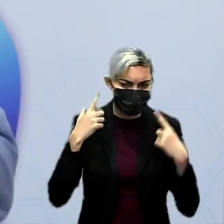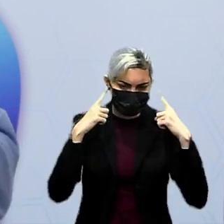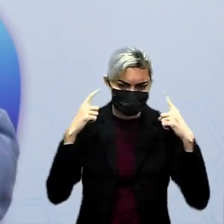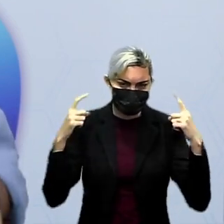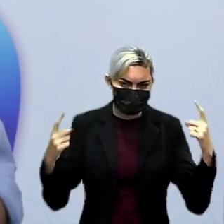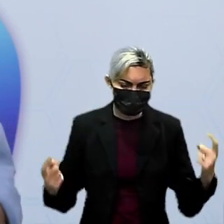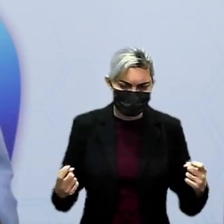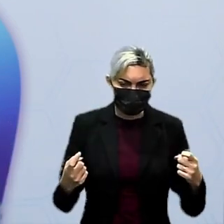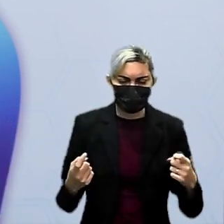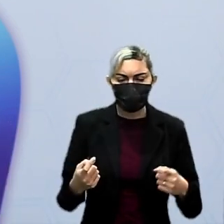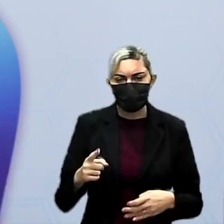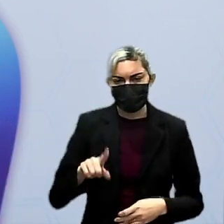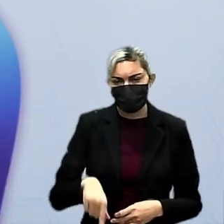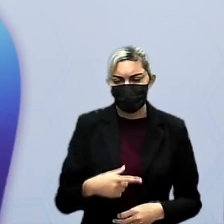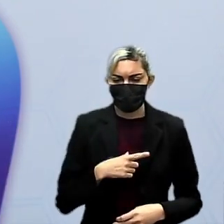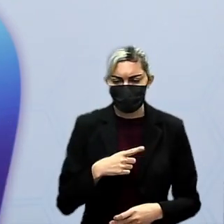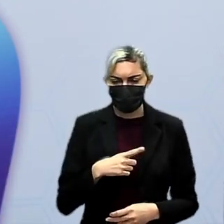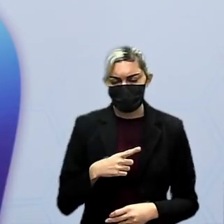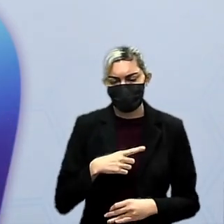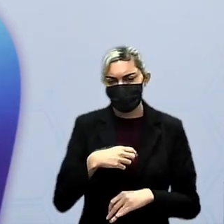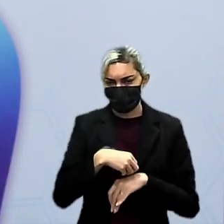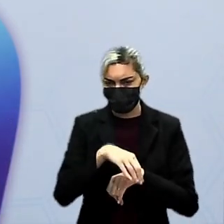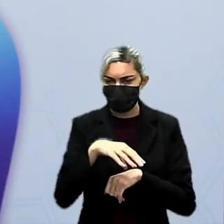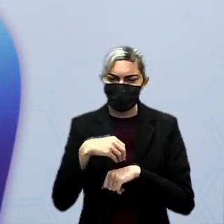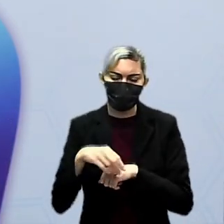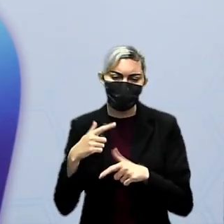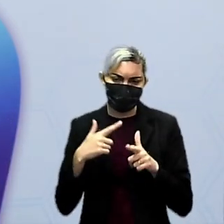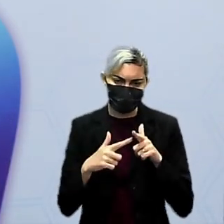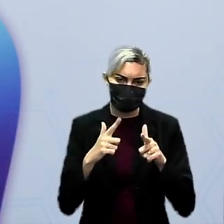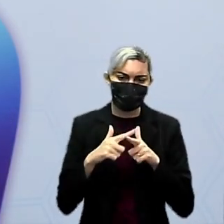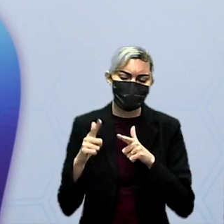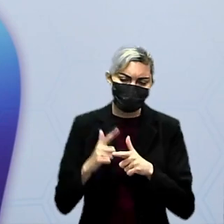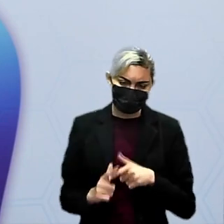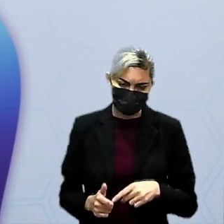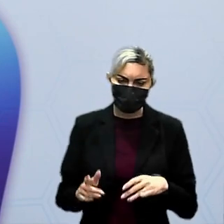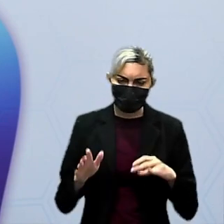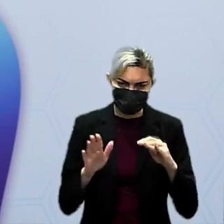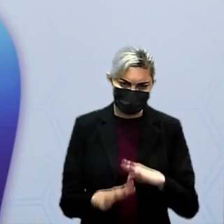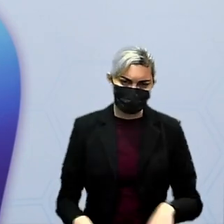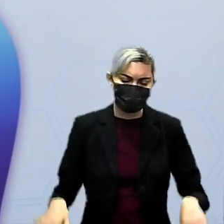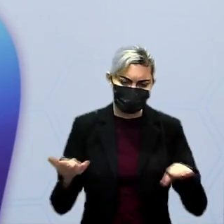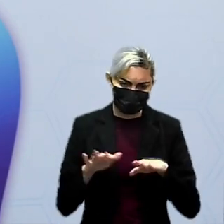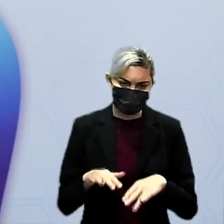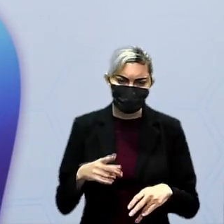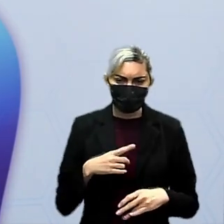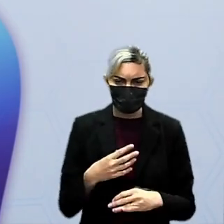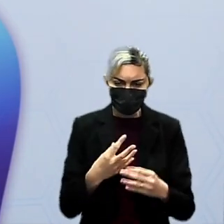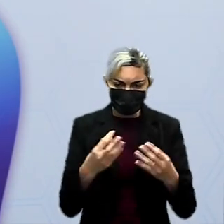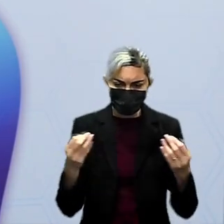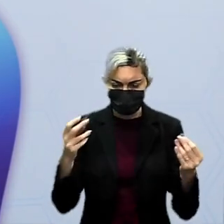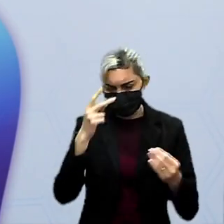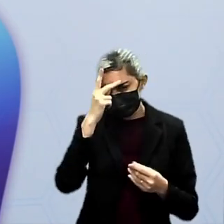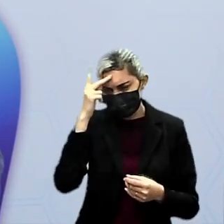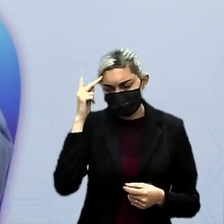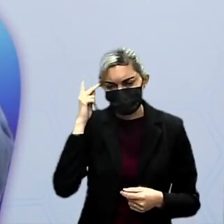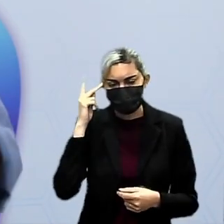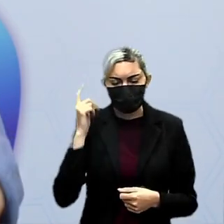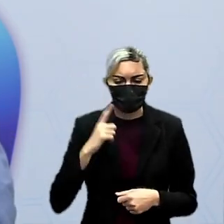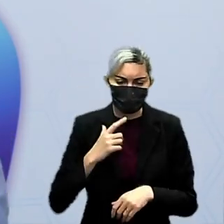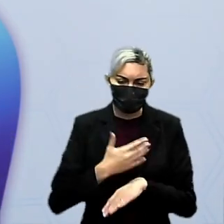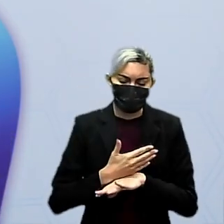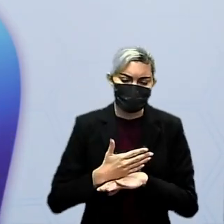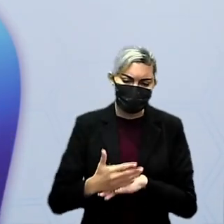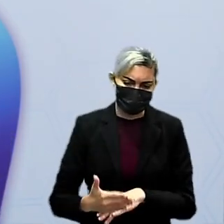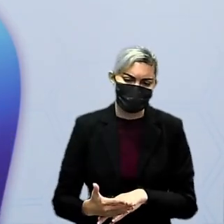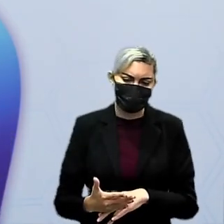né, o ruído, ele tem trazido problemas de forma generalizada para muitas pessoas. Eu costumo